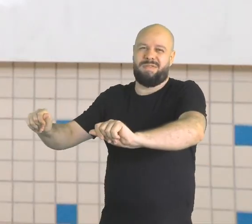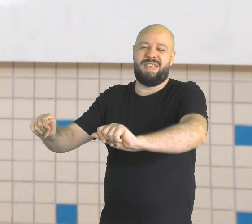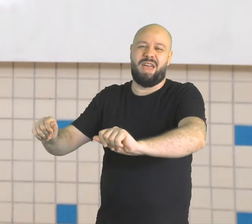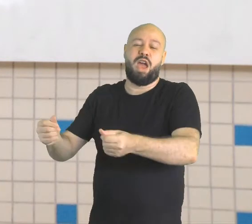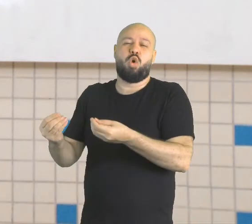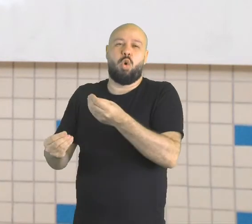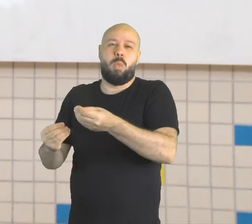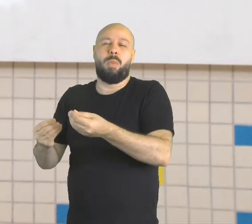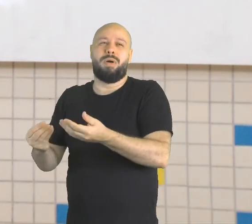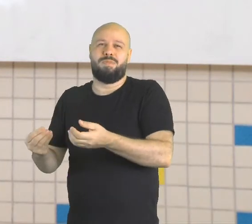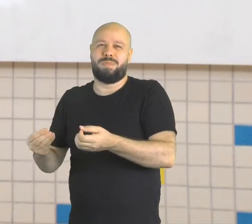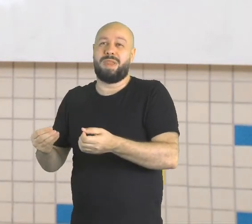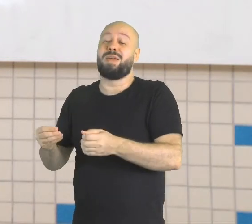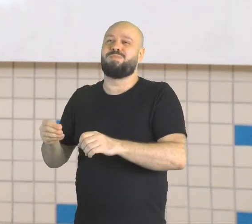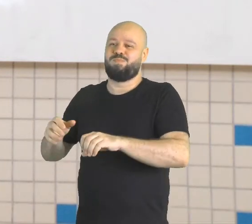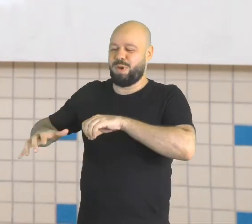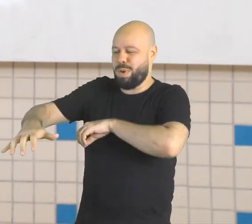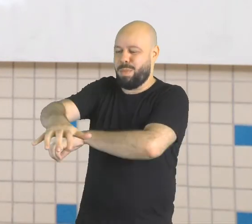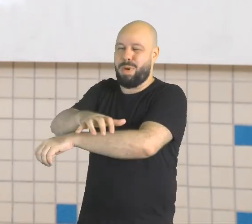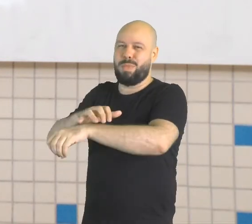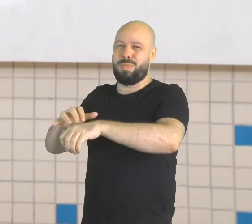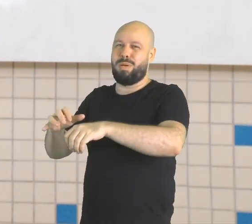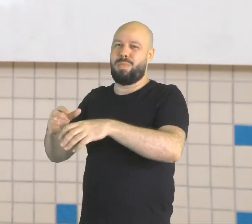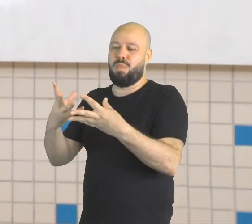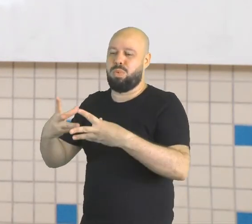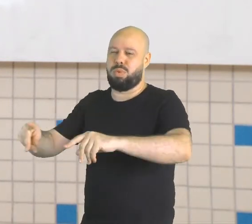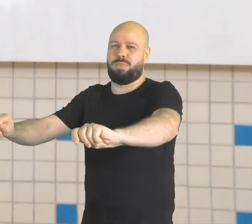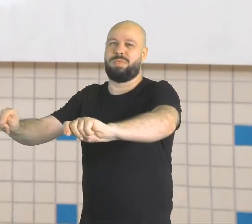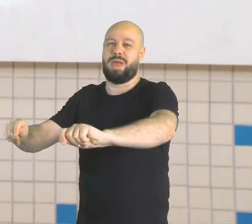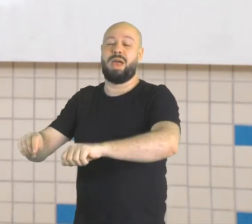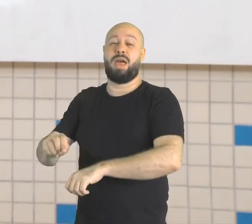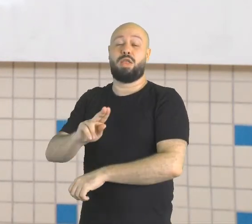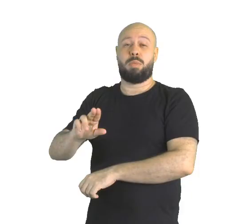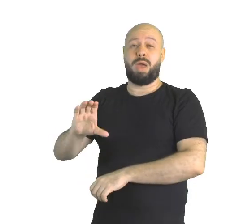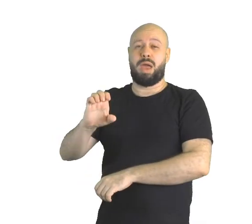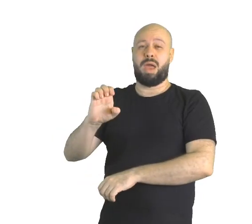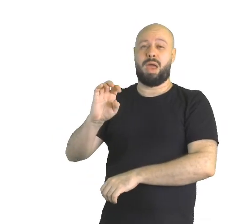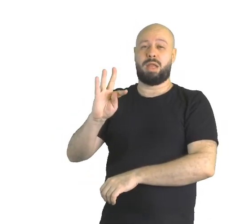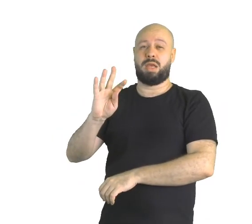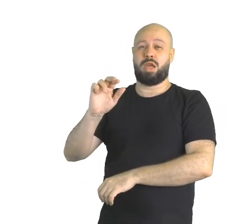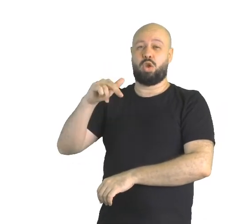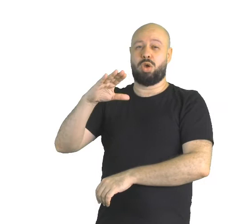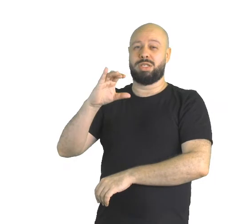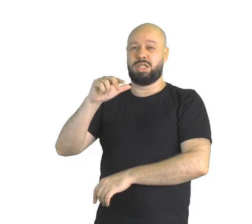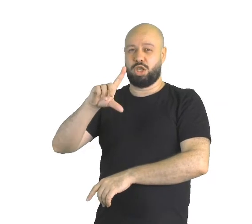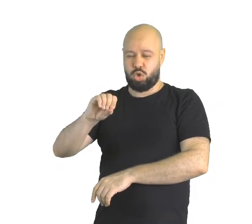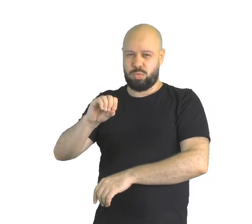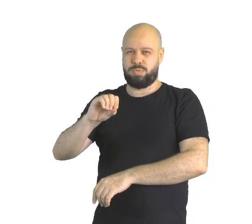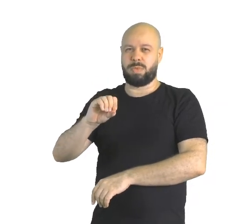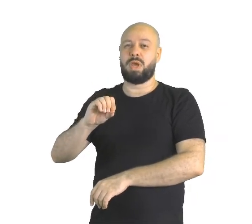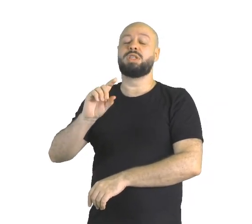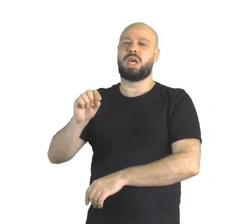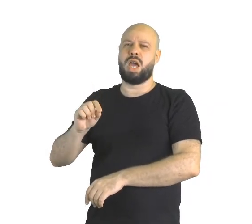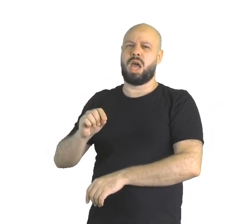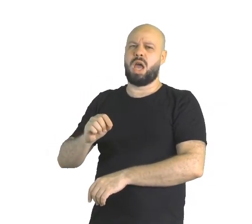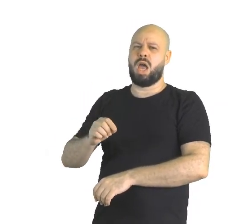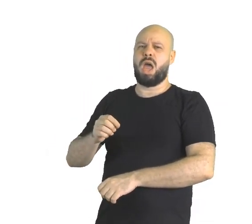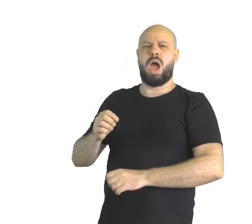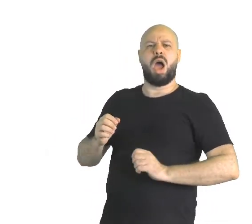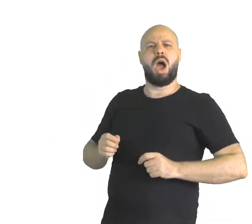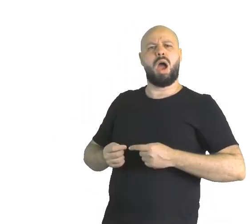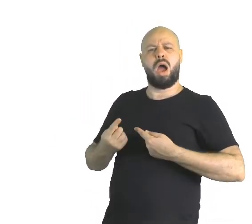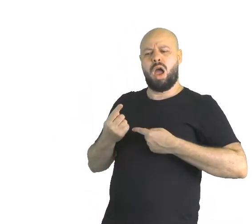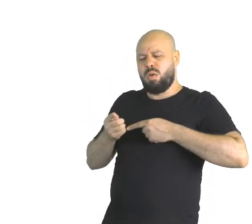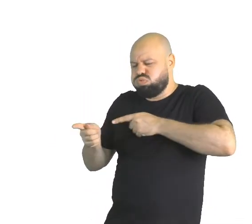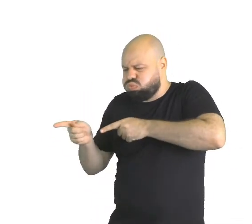dessas tribos indígenas no nosso país. Isso é etnocídio. A Guerra Justa, como eu já havia falado,